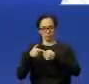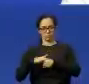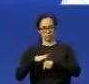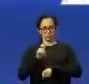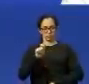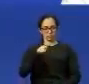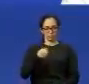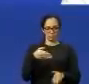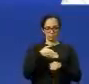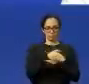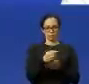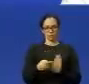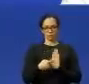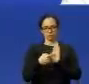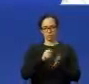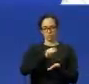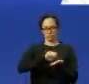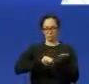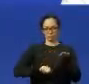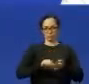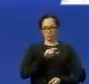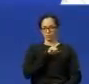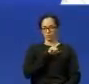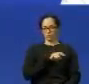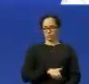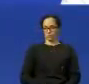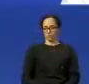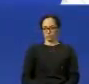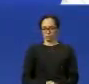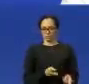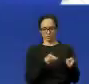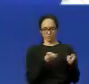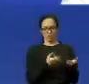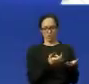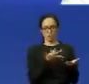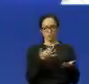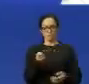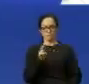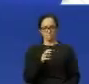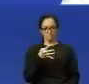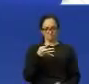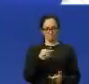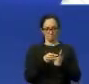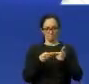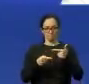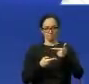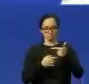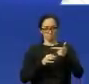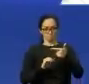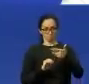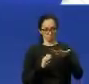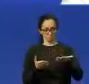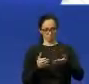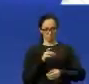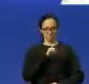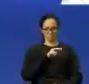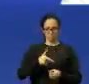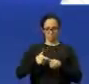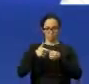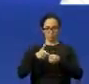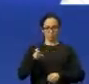dessa equipe apresentou um registro em seu computador de bordo acusando o consumo de 4/10 da gasolina originalmente existente no